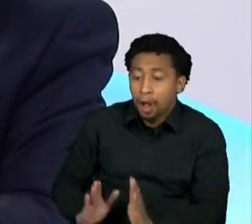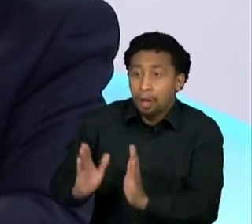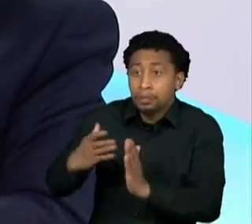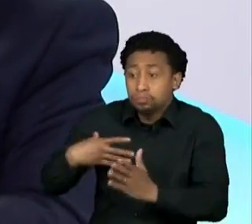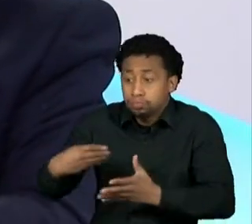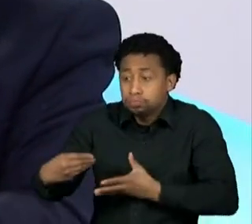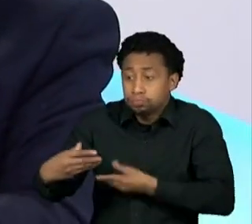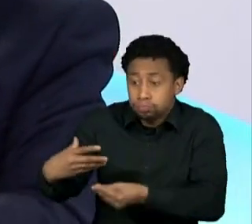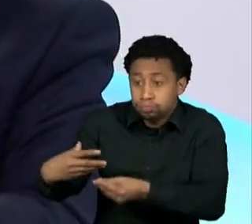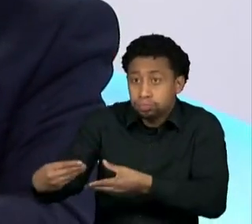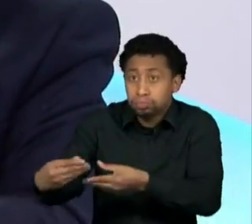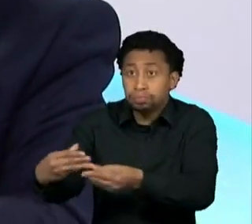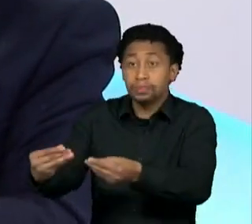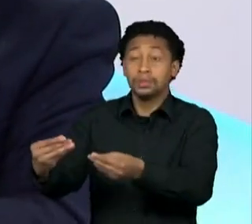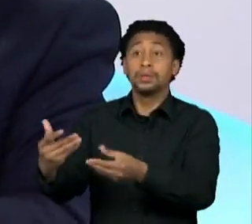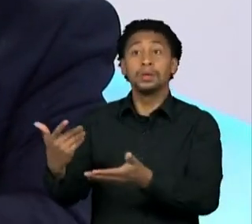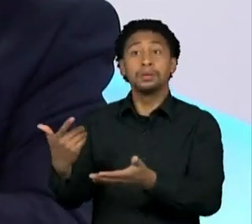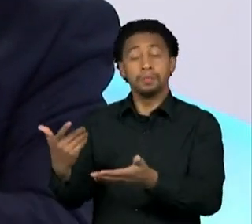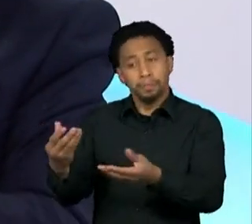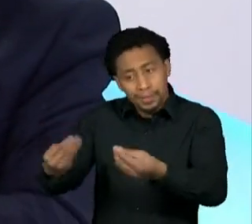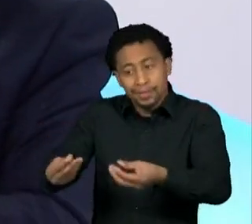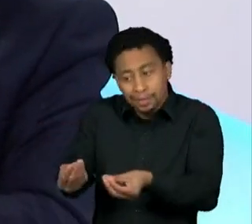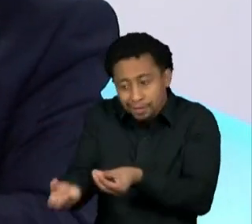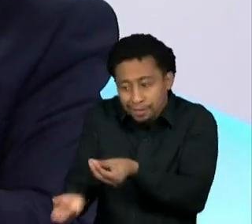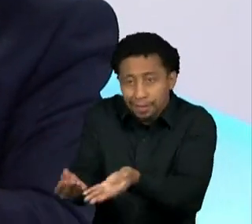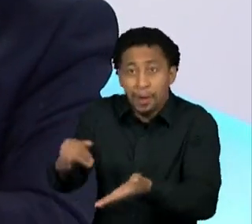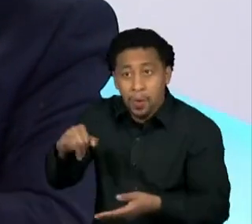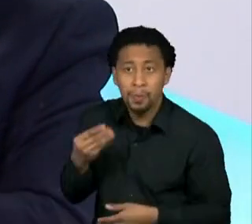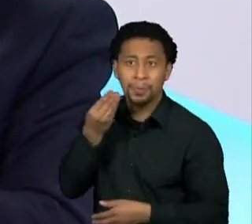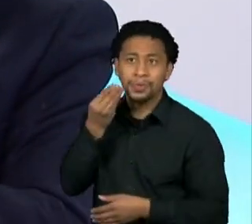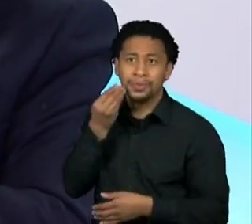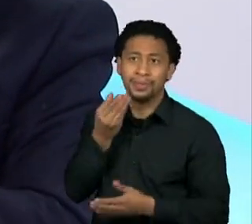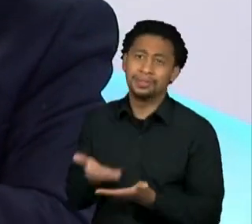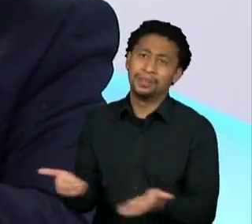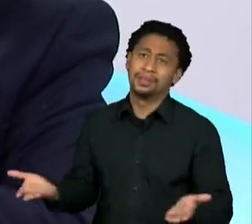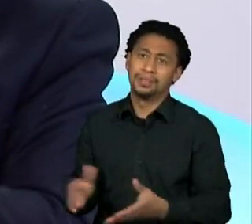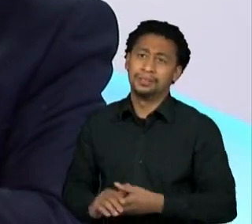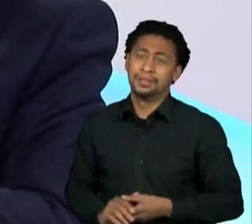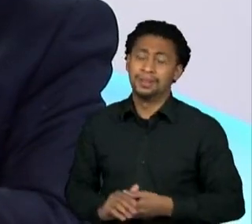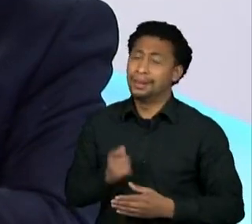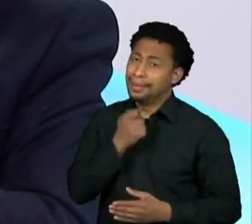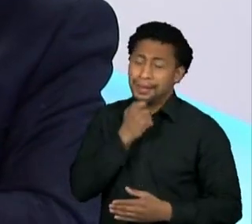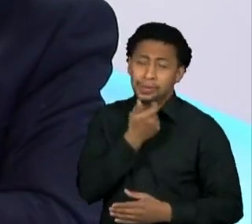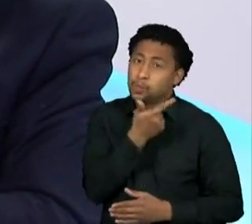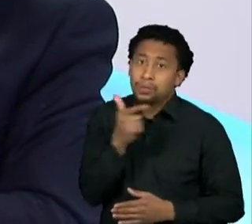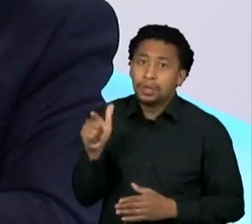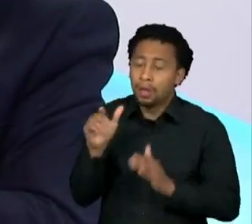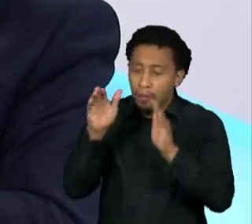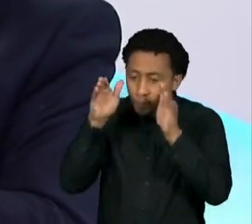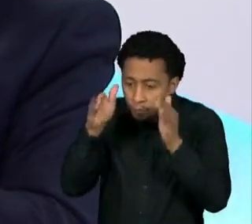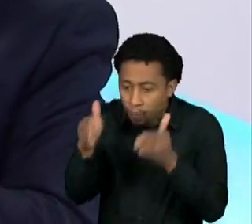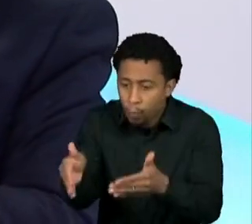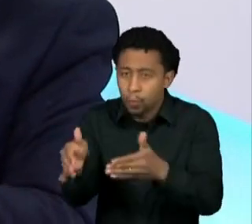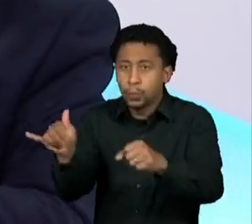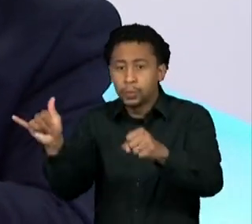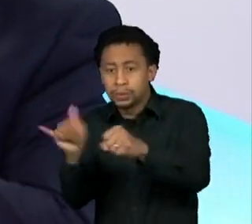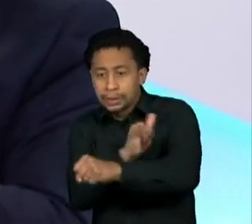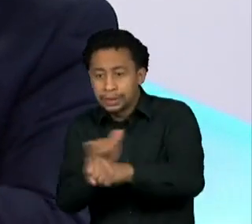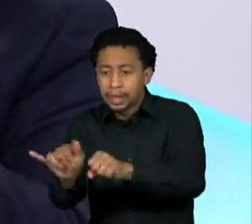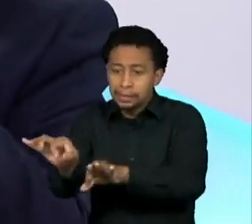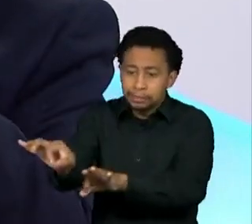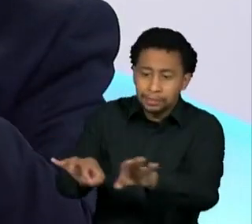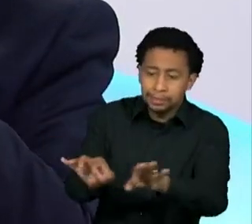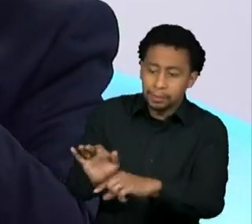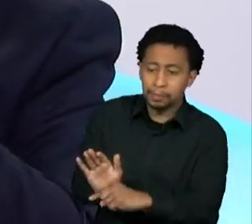contexto extraordinariamente mais desfavorável e nós não conseguimos ainda tem um foco nessa questão sabendo que é